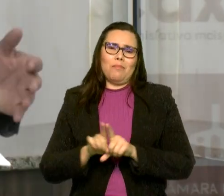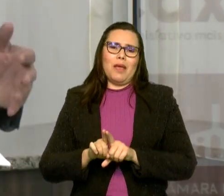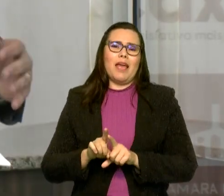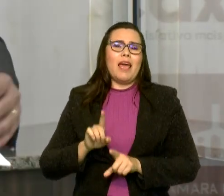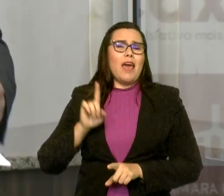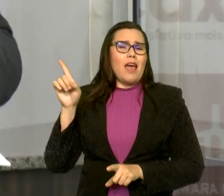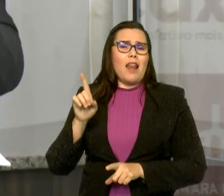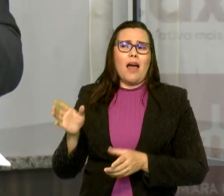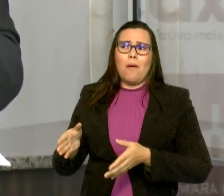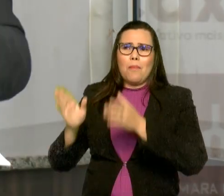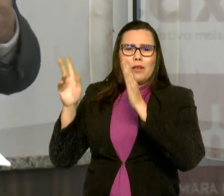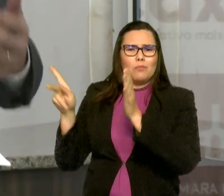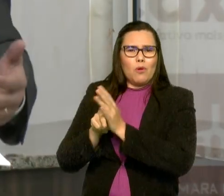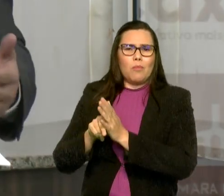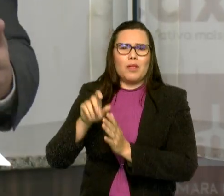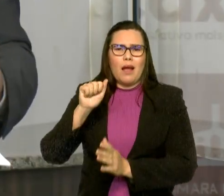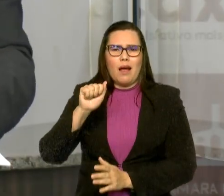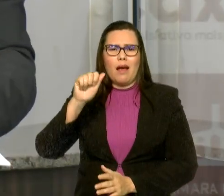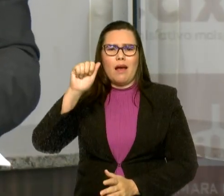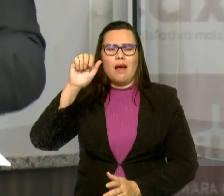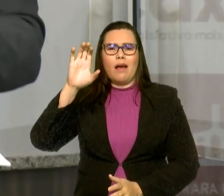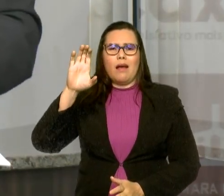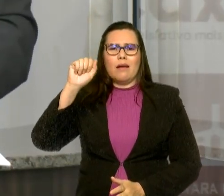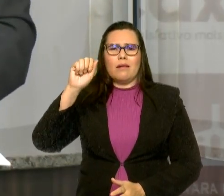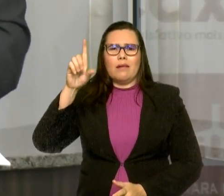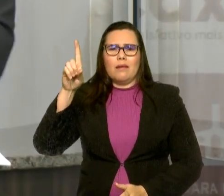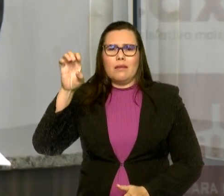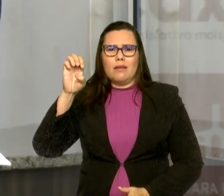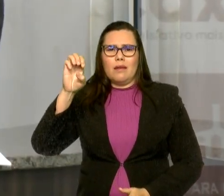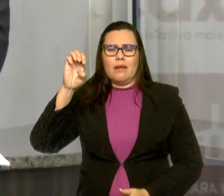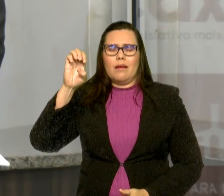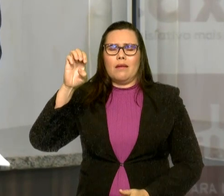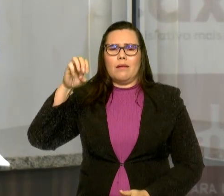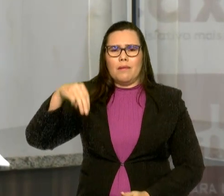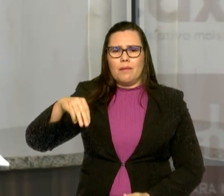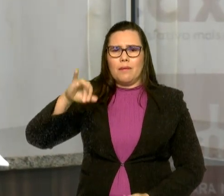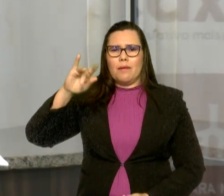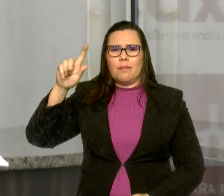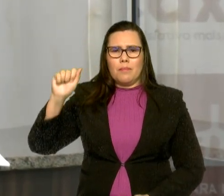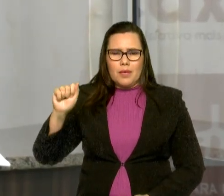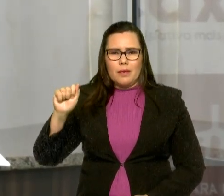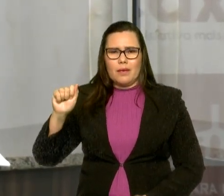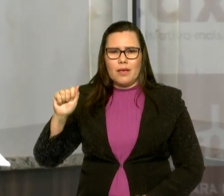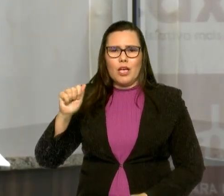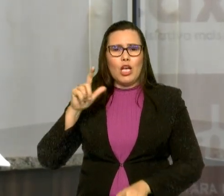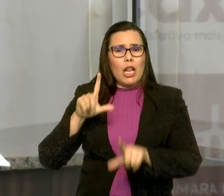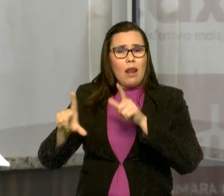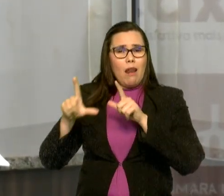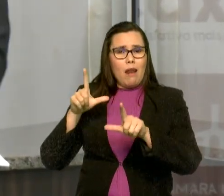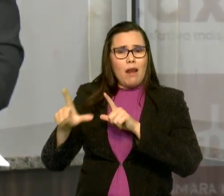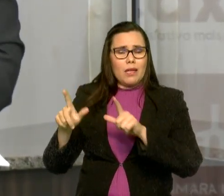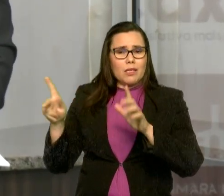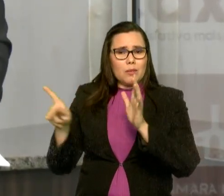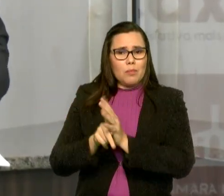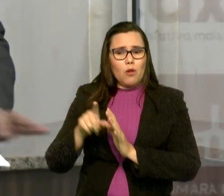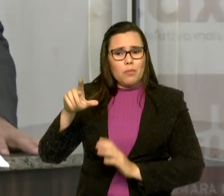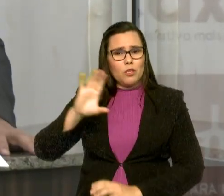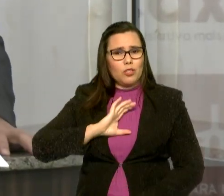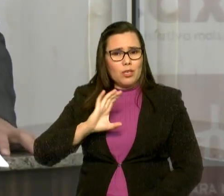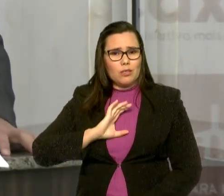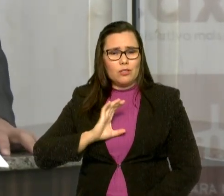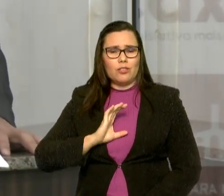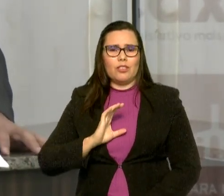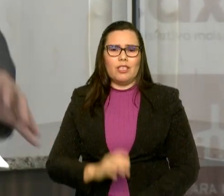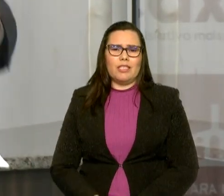Letras, que precisa de uma reforma, como eu disse, é um prédio histórico e os acadêmicos estão querendo, os imortais estão querendo recuperar, resgatar a sua origem